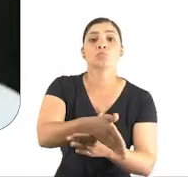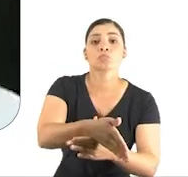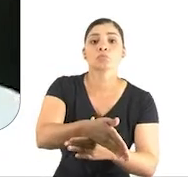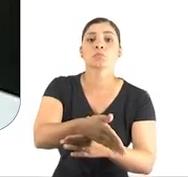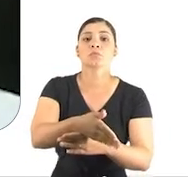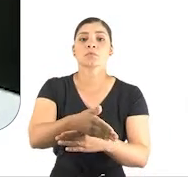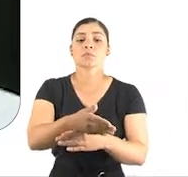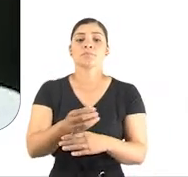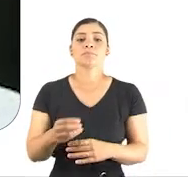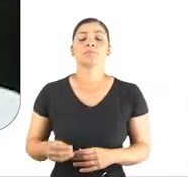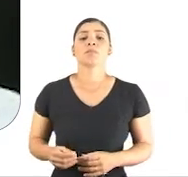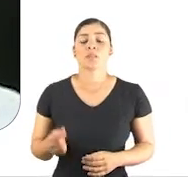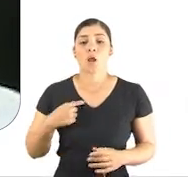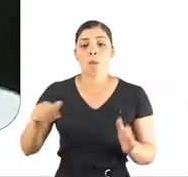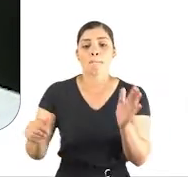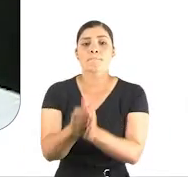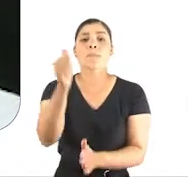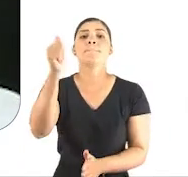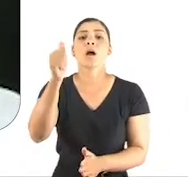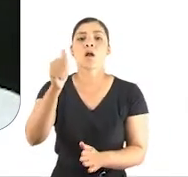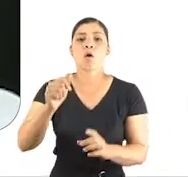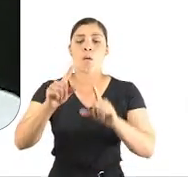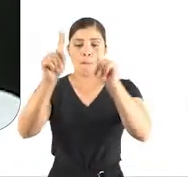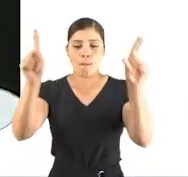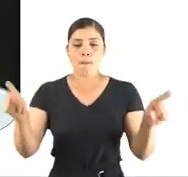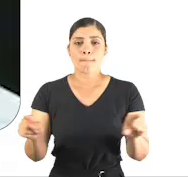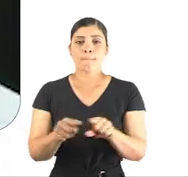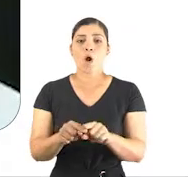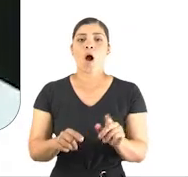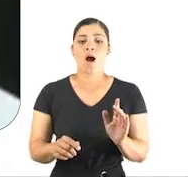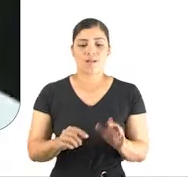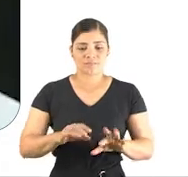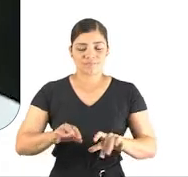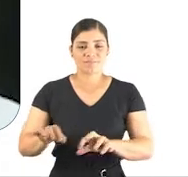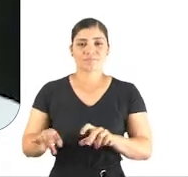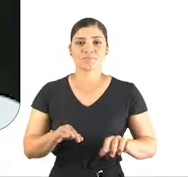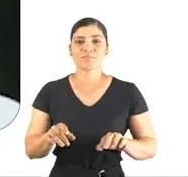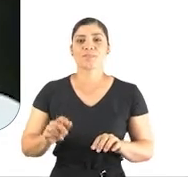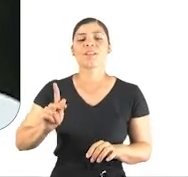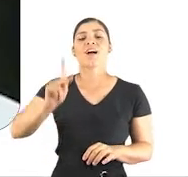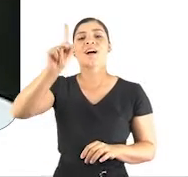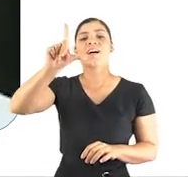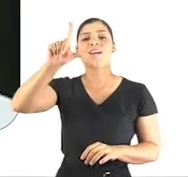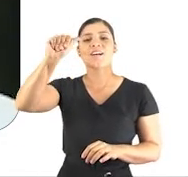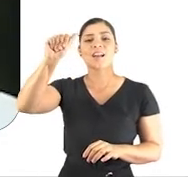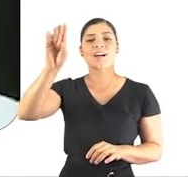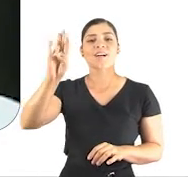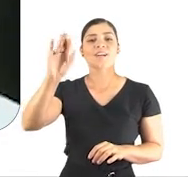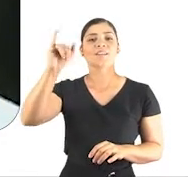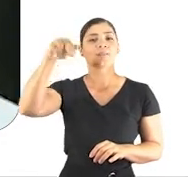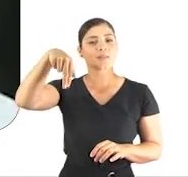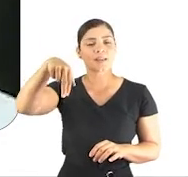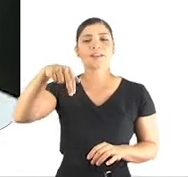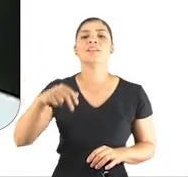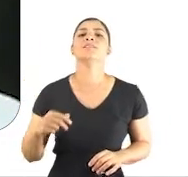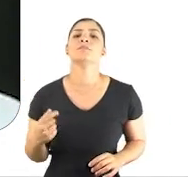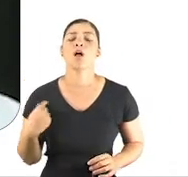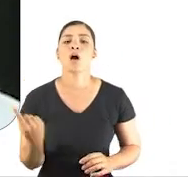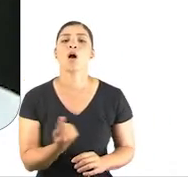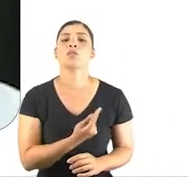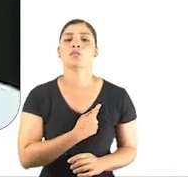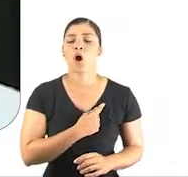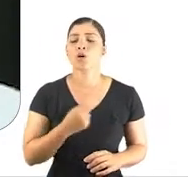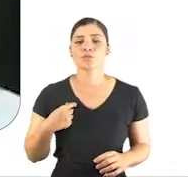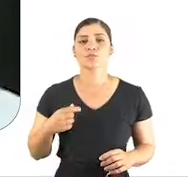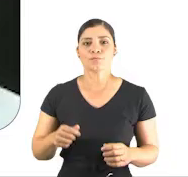participamos, acredito que seja um dos primeiros programas de inovação com a Klabin. Eu posso citar esse momento, era um momento bem importante para nós, onde nós